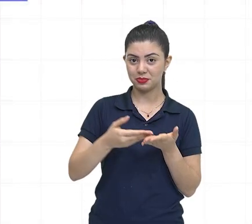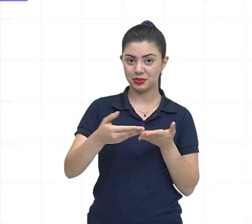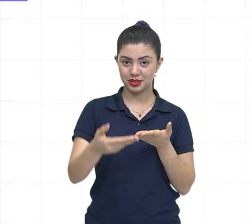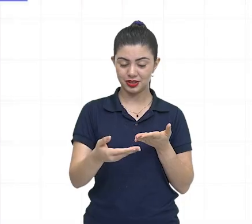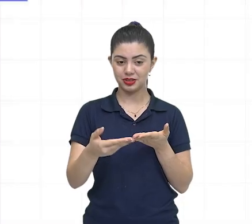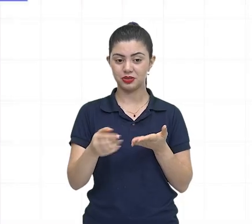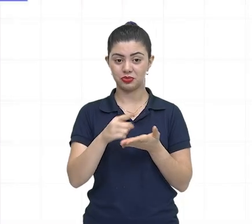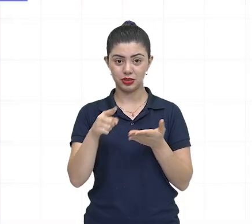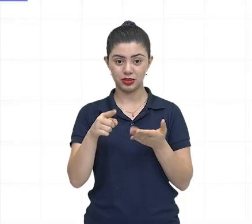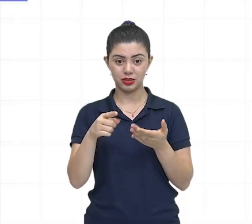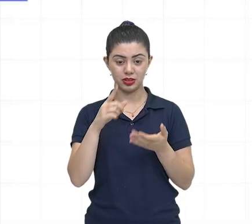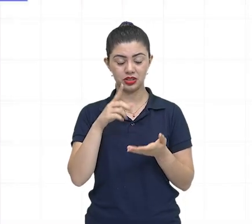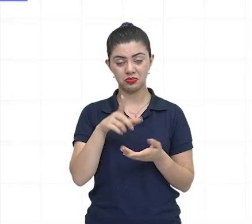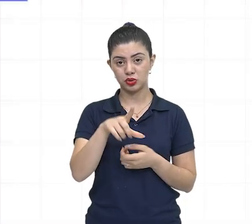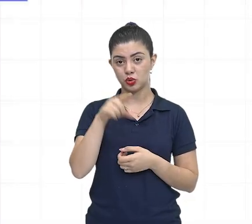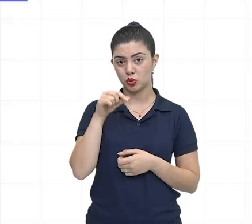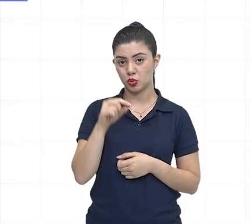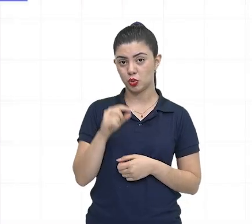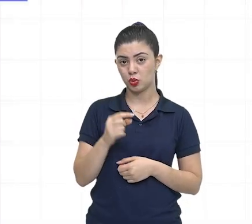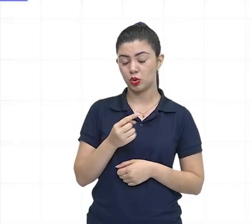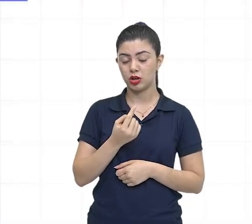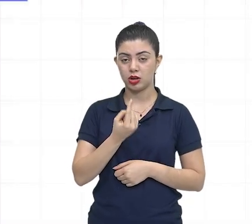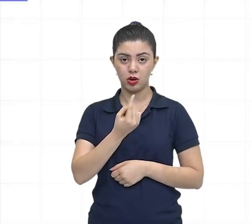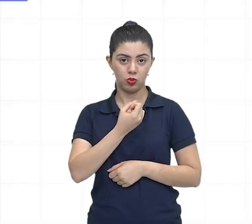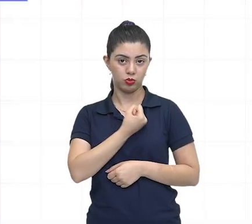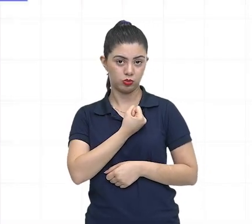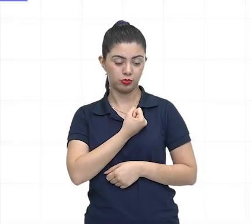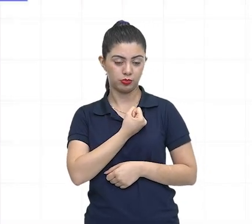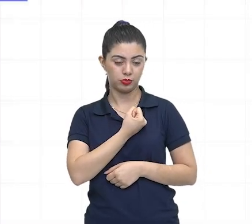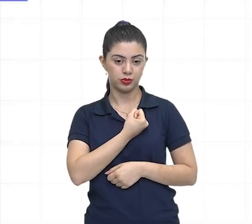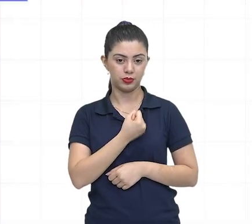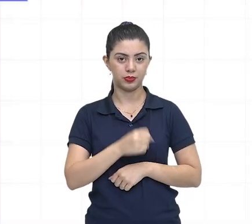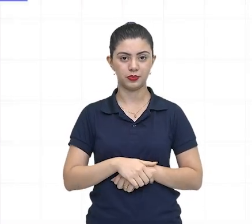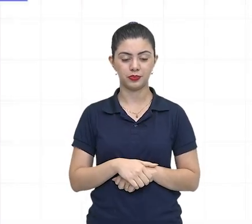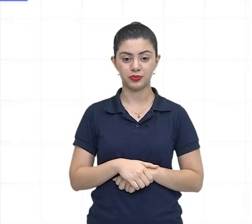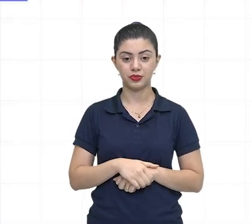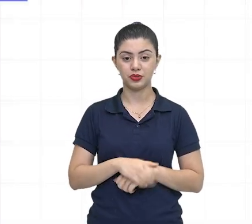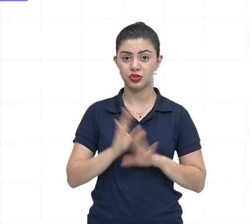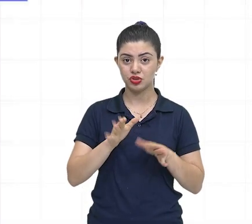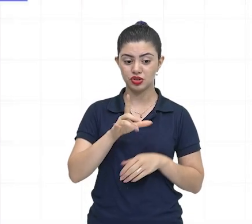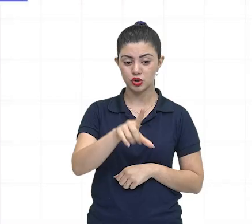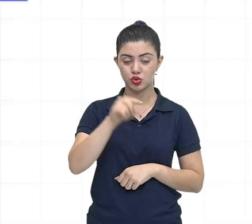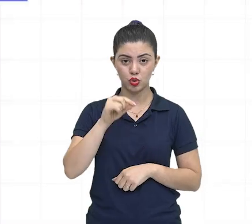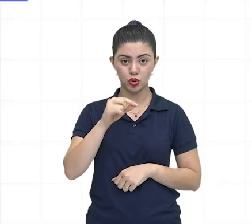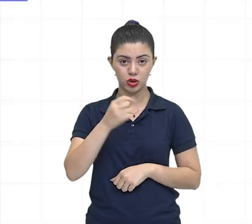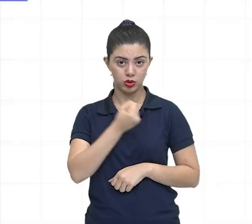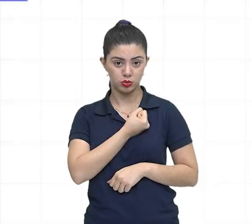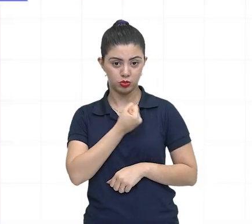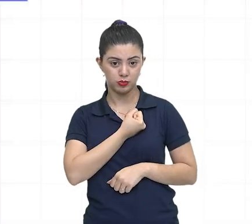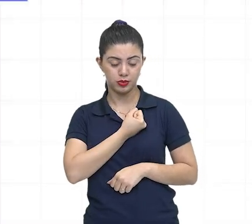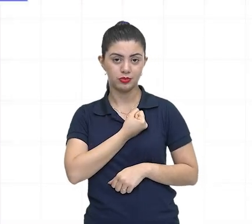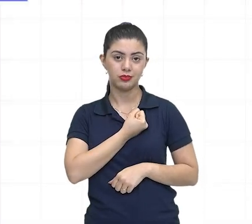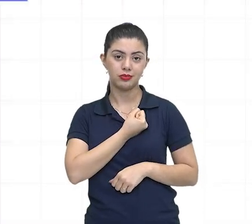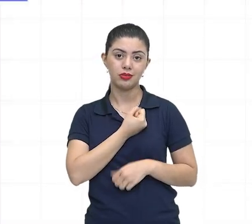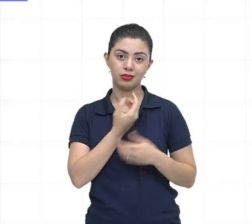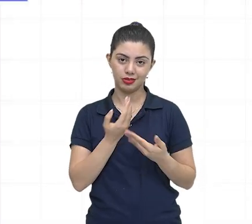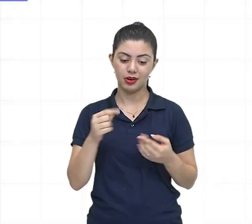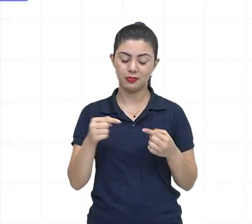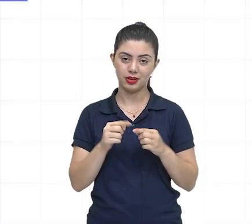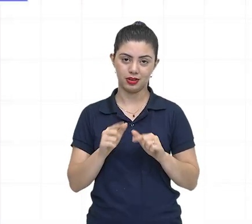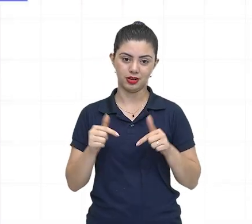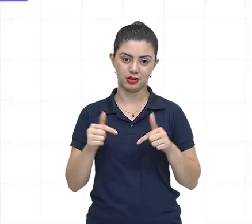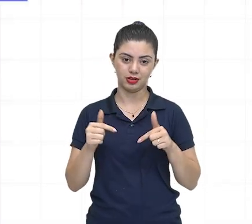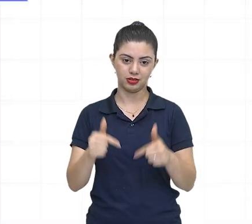Olha, eu vou escolher um número, tá? Aí tá. Depois que eu escolhi um número, que é uma ação, o